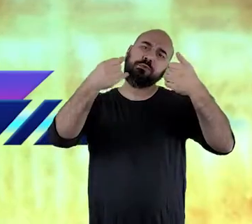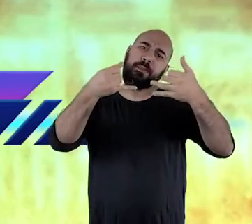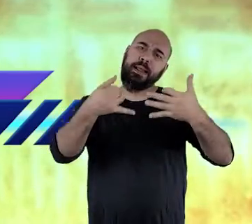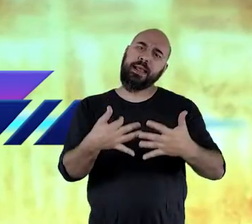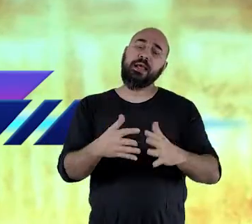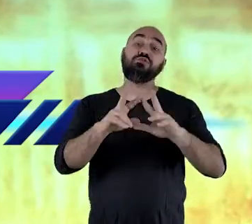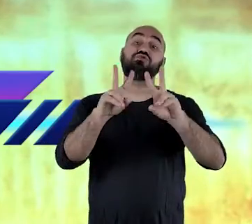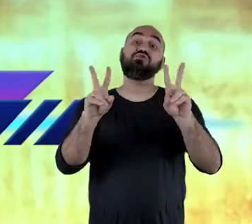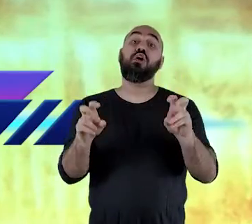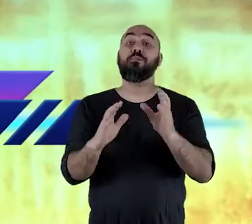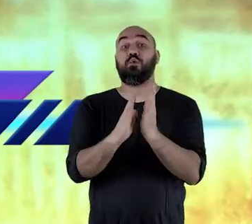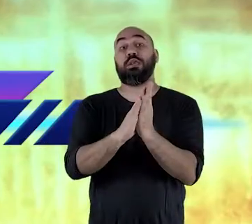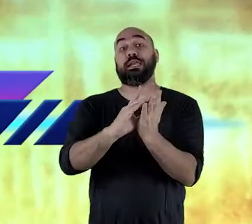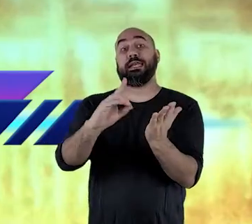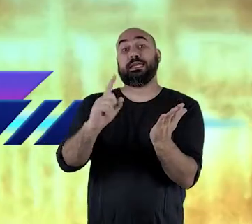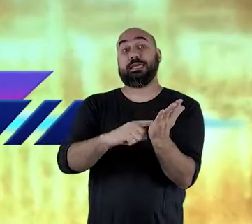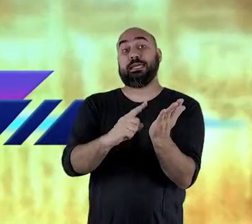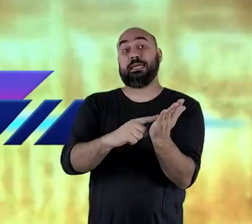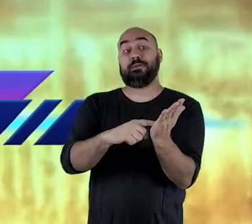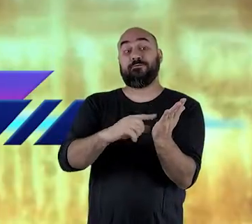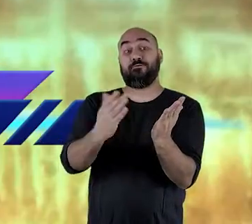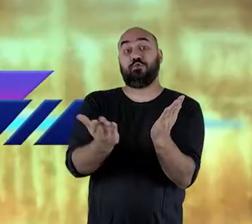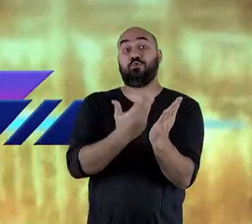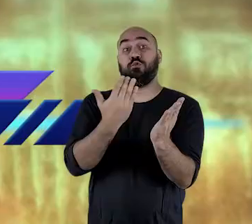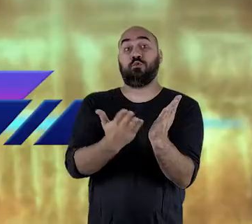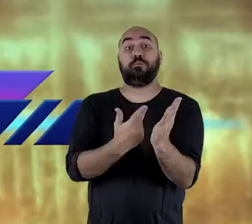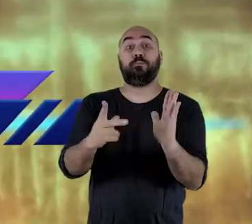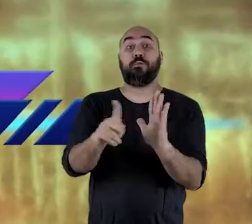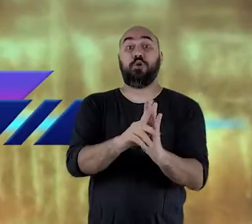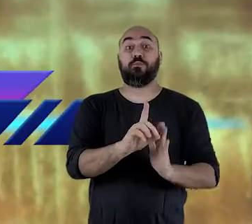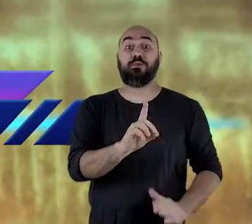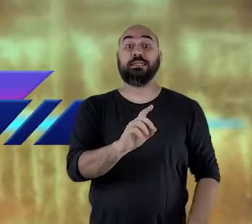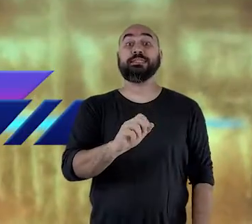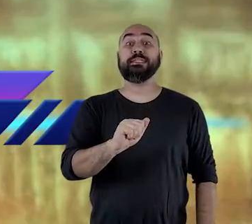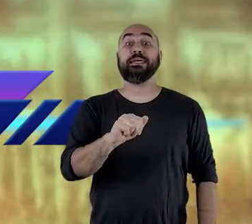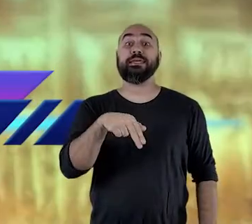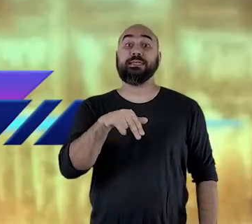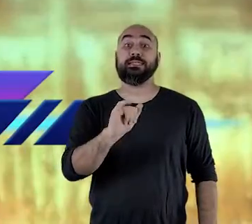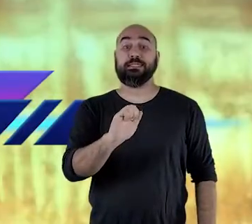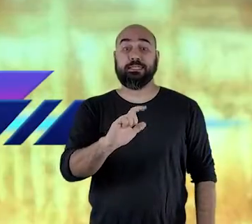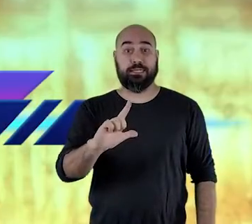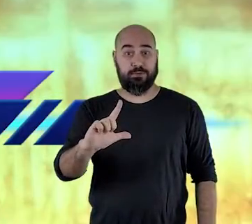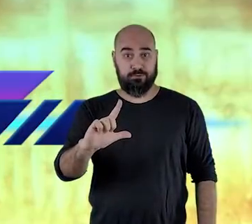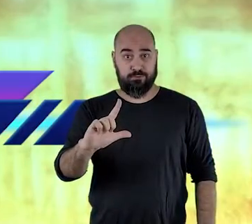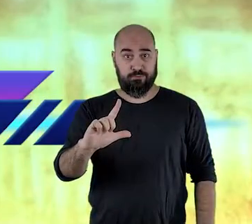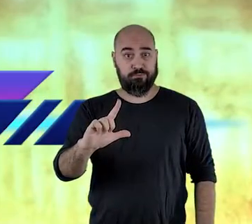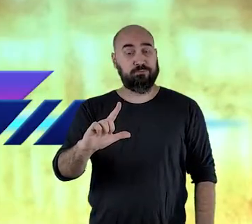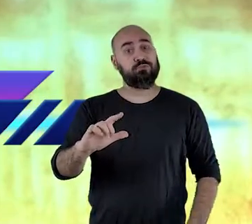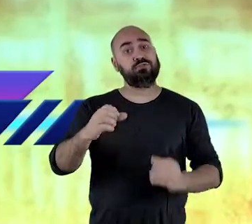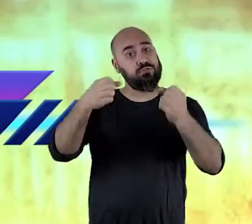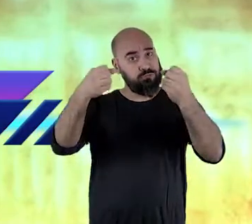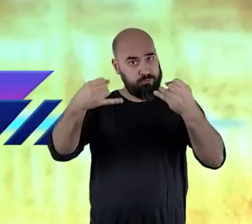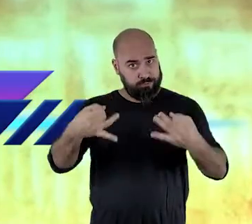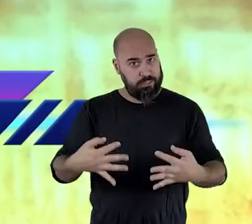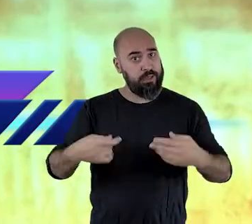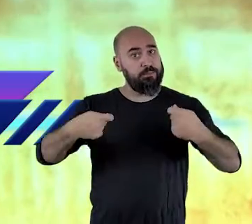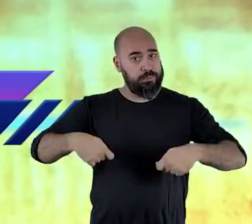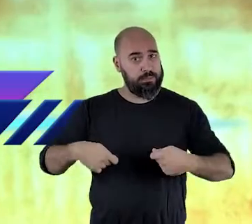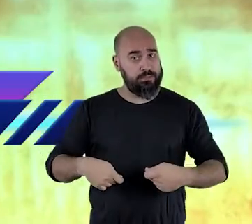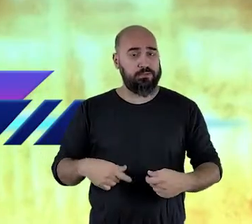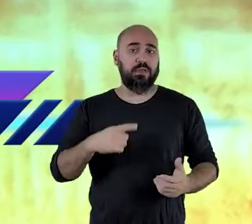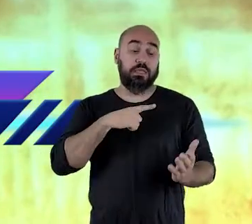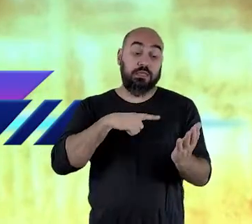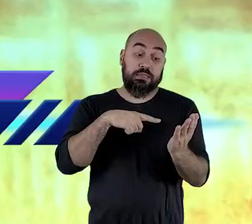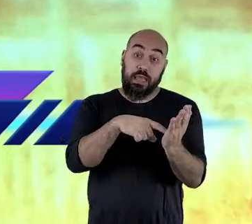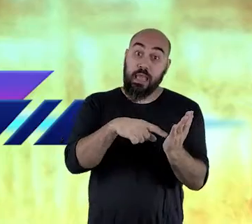sobre o livro de Daniel. Porque este livro é um vislumbre do futuro com profecias que reforçam